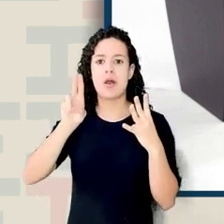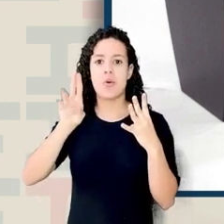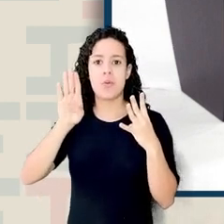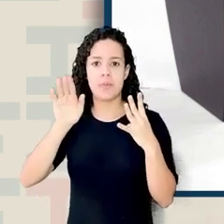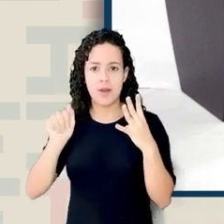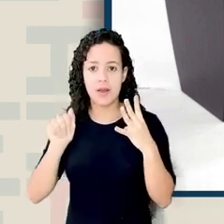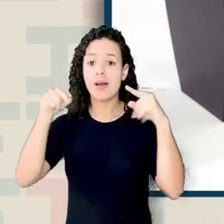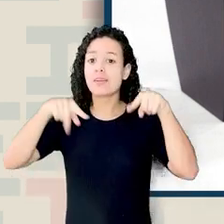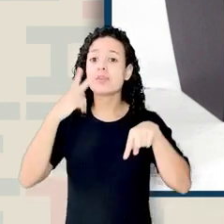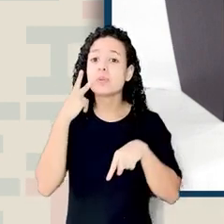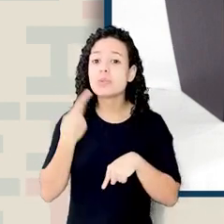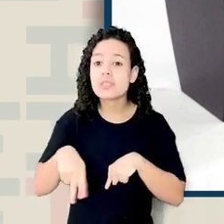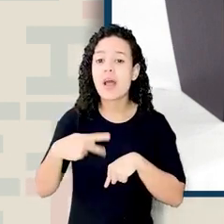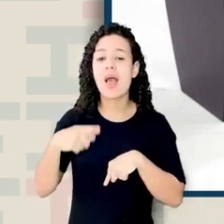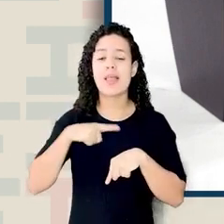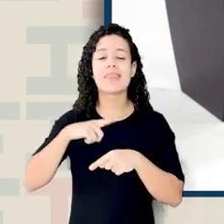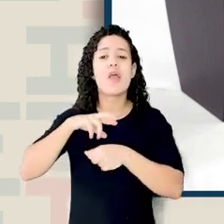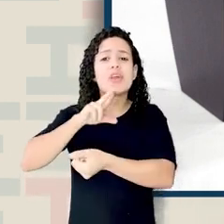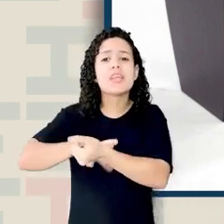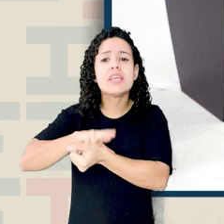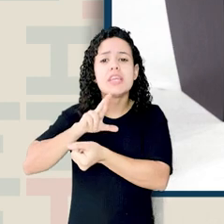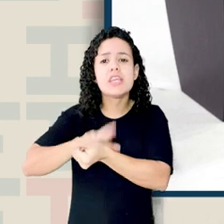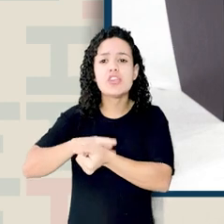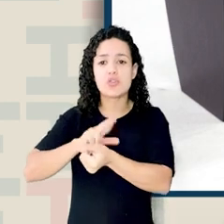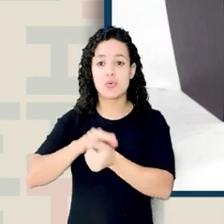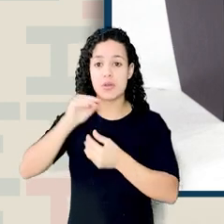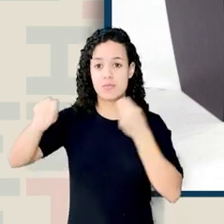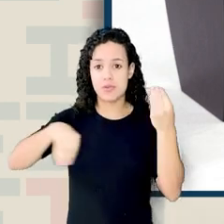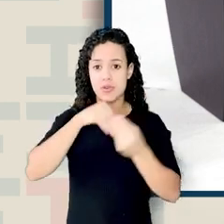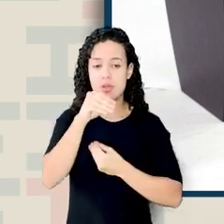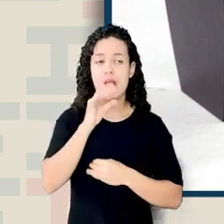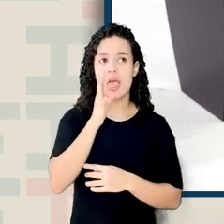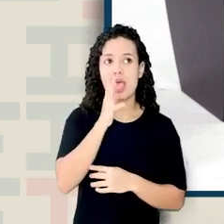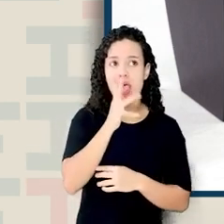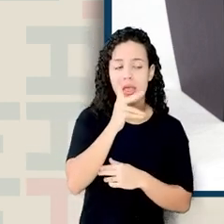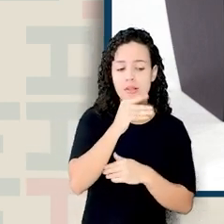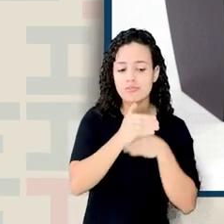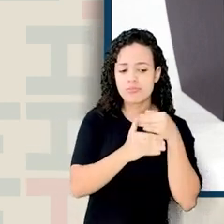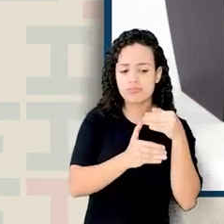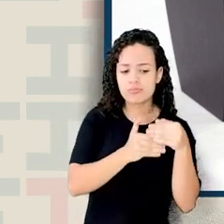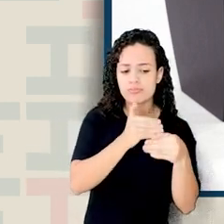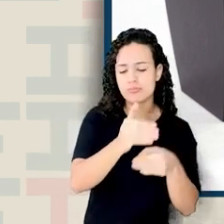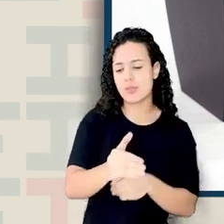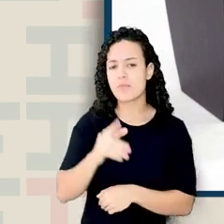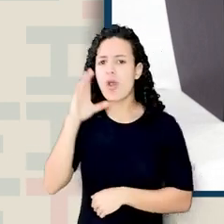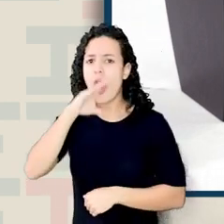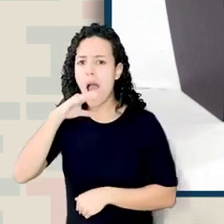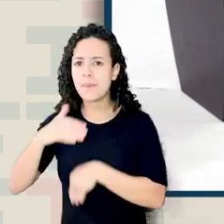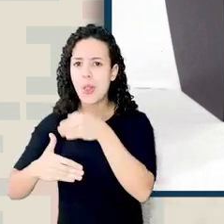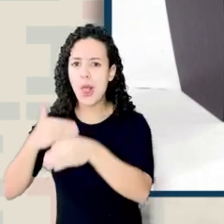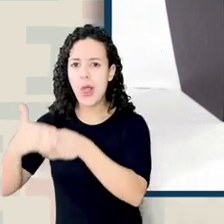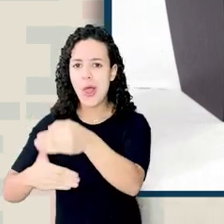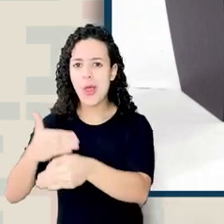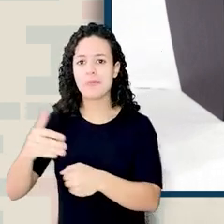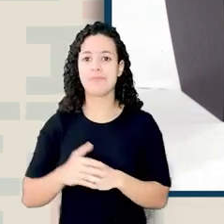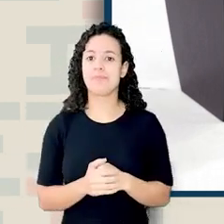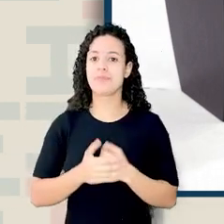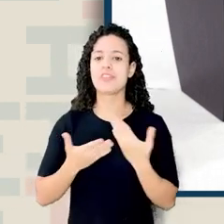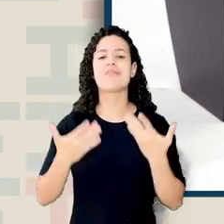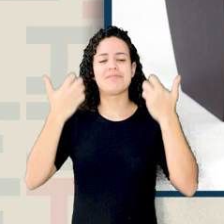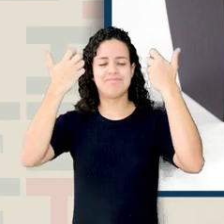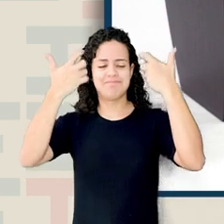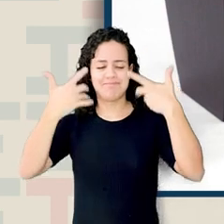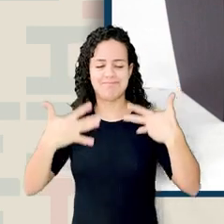um ritmo que trouxe a junção do andamento lento para o andamento acelerado. Nós vamos conversar muito mais